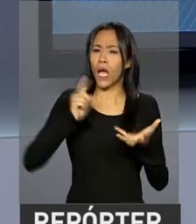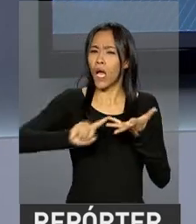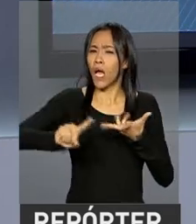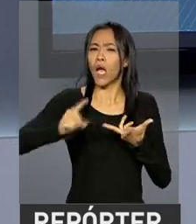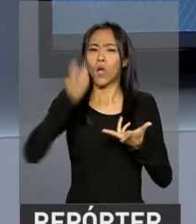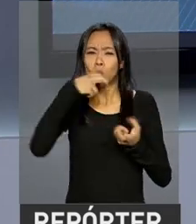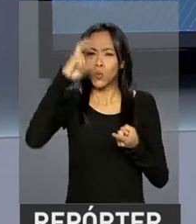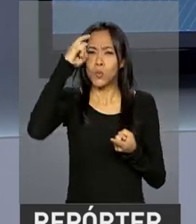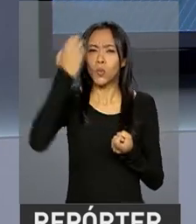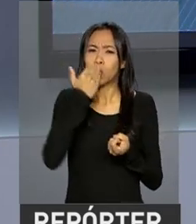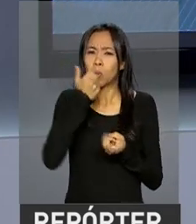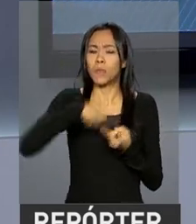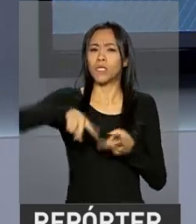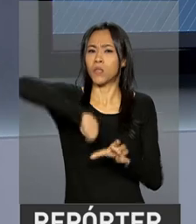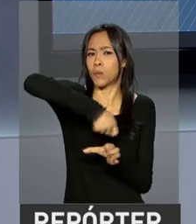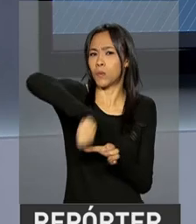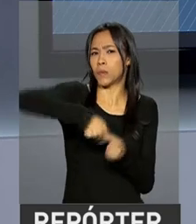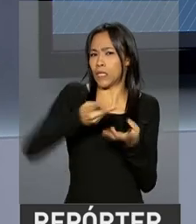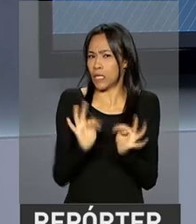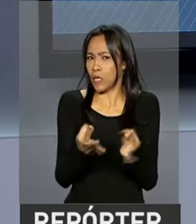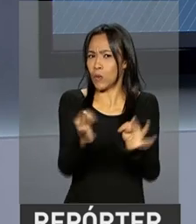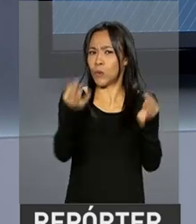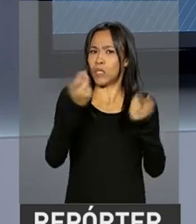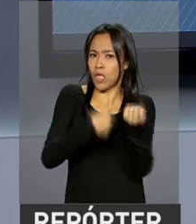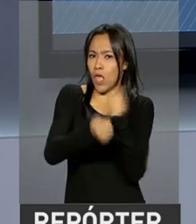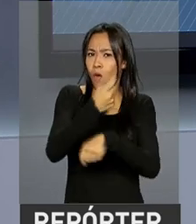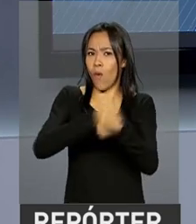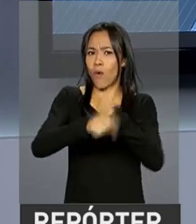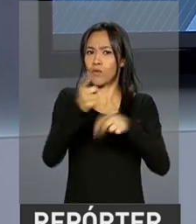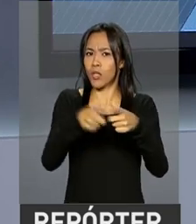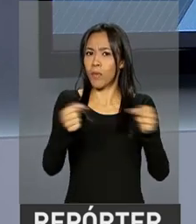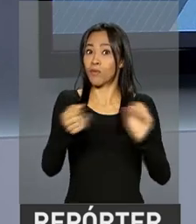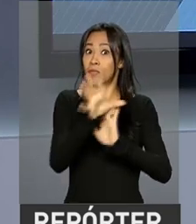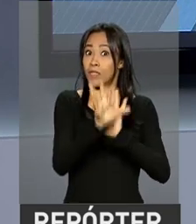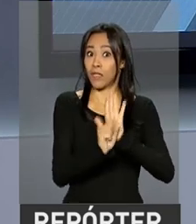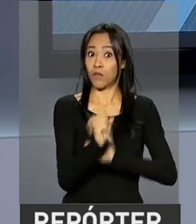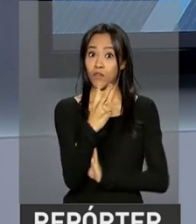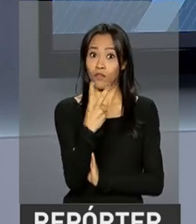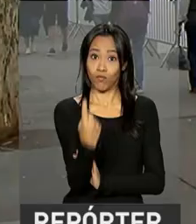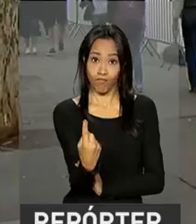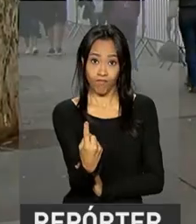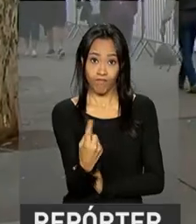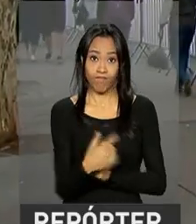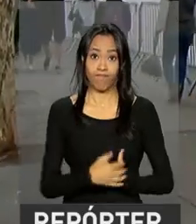cultura, gastronomia, tecnologia e negócios do Japão do século XXI.